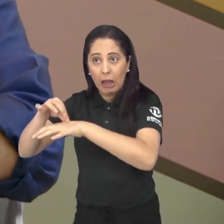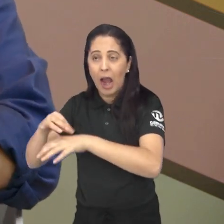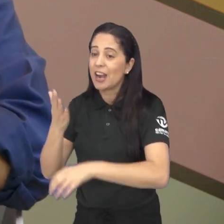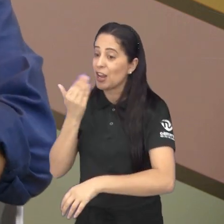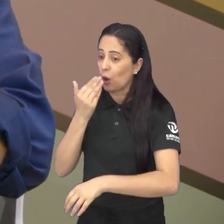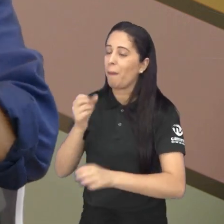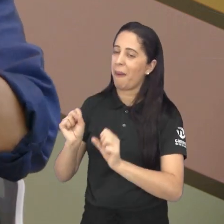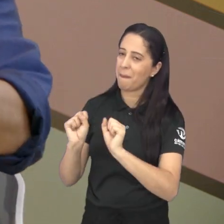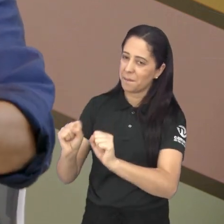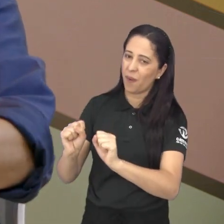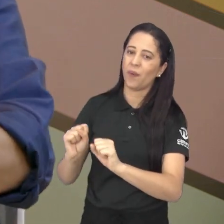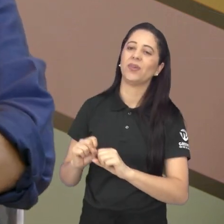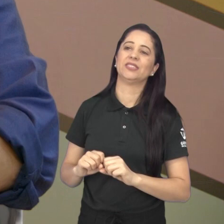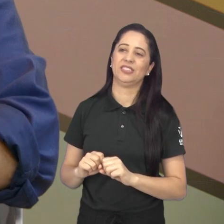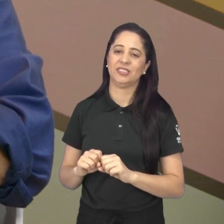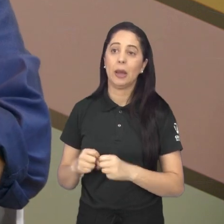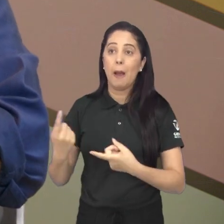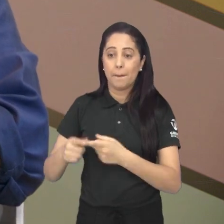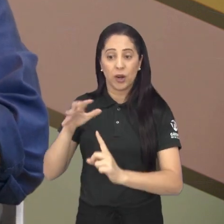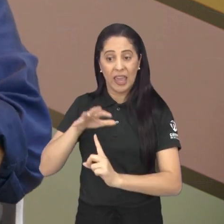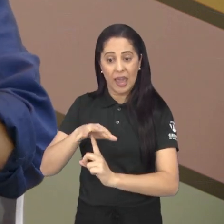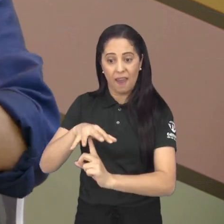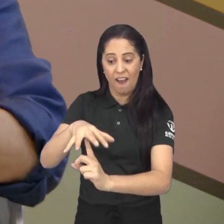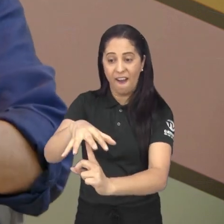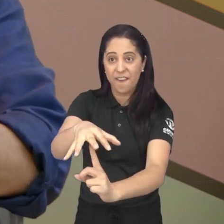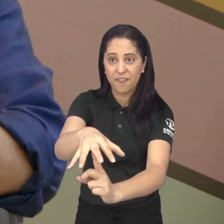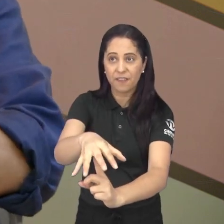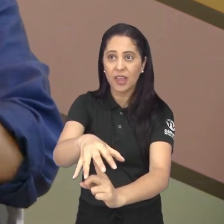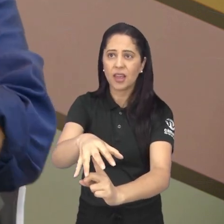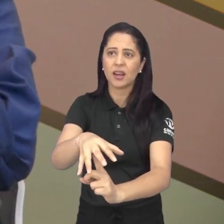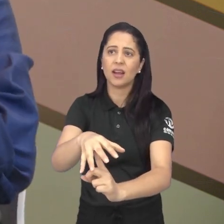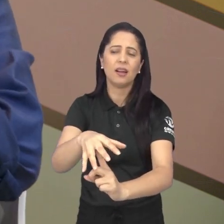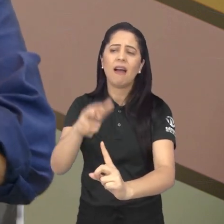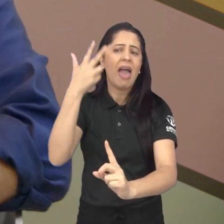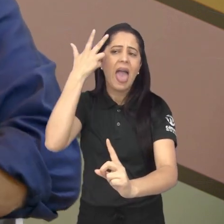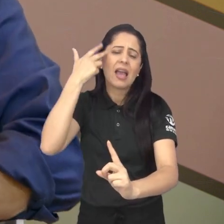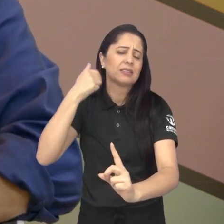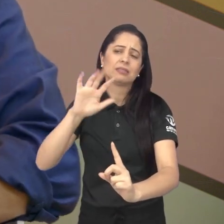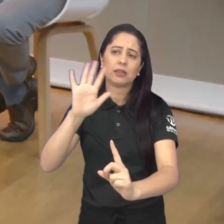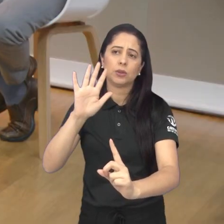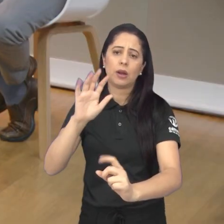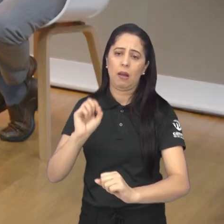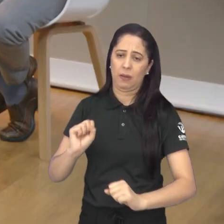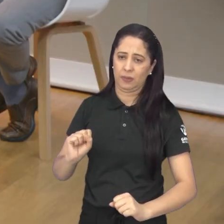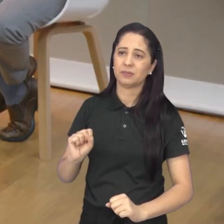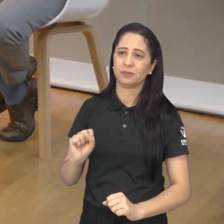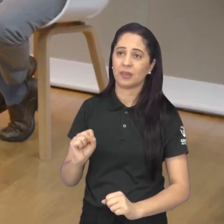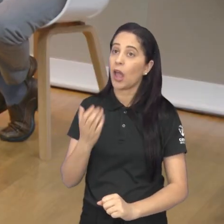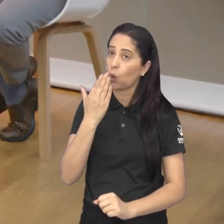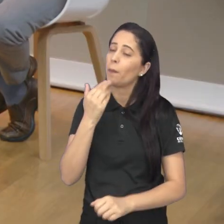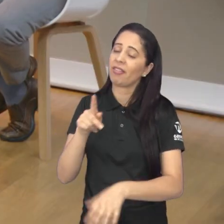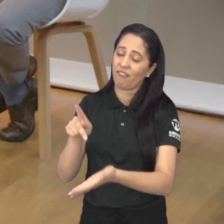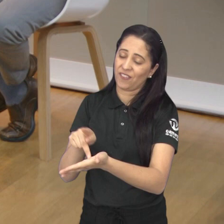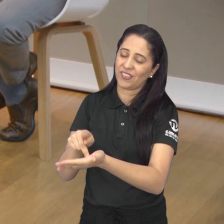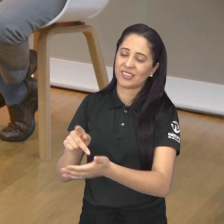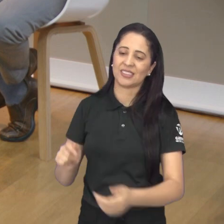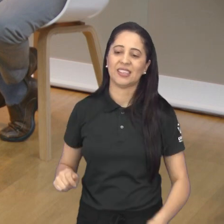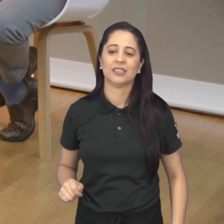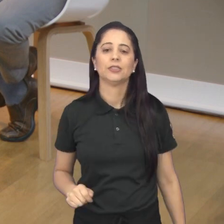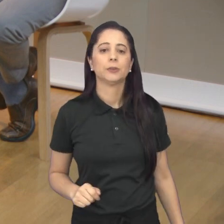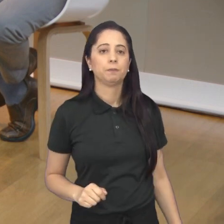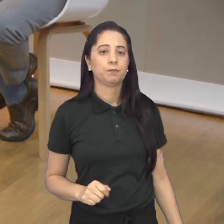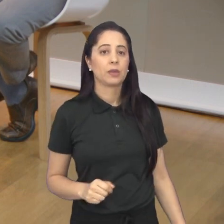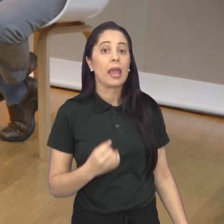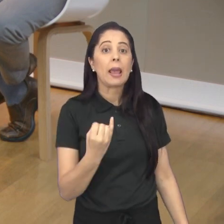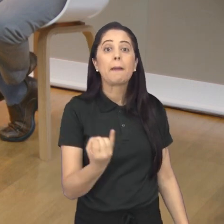ali fresquinho, na feira, no hortifruti ou no açougue, tá tudo bem. Vale a pena. É comida. Ótimo. E é importante